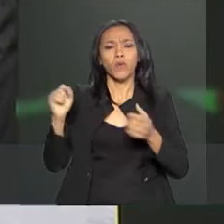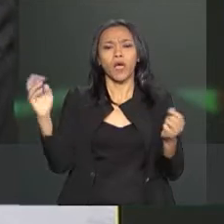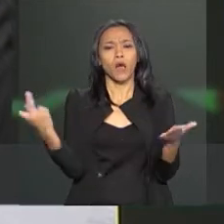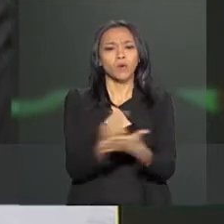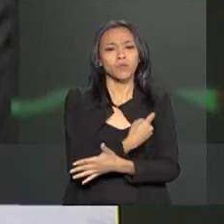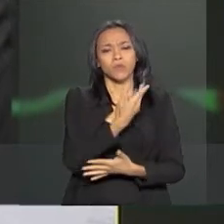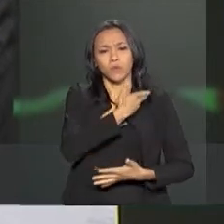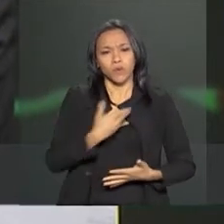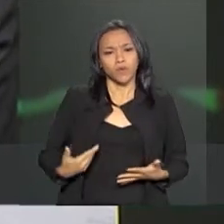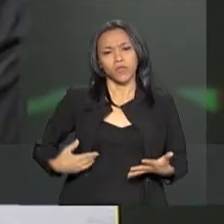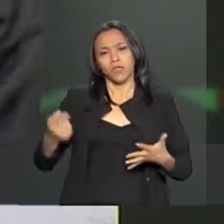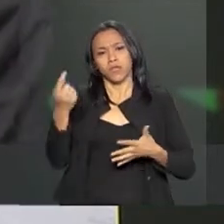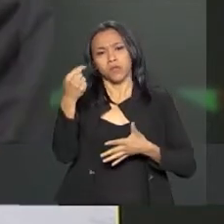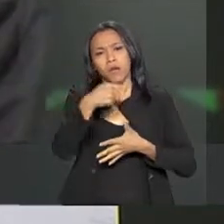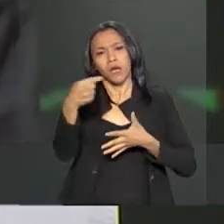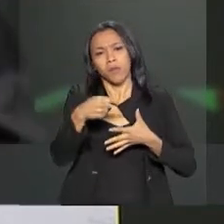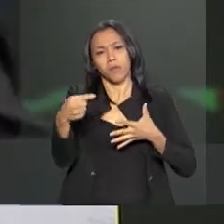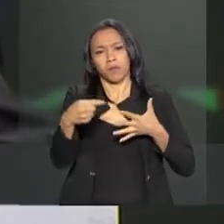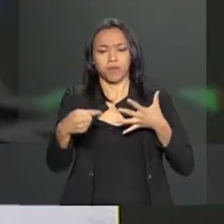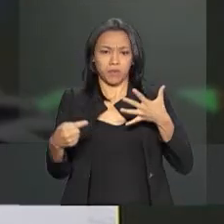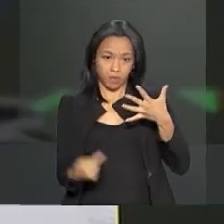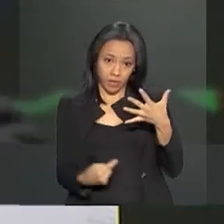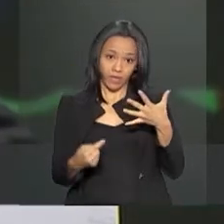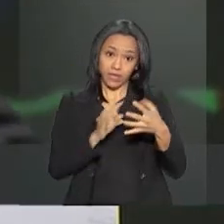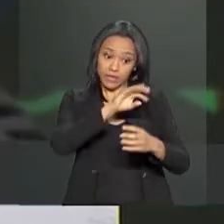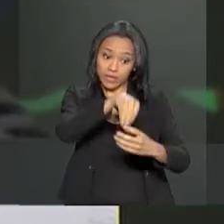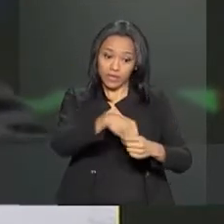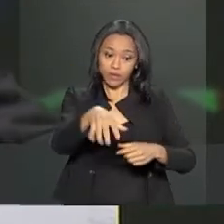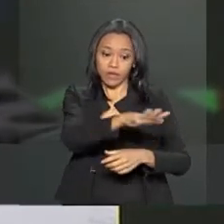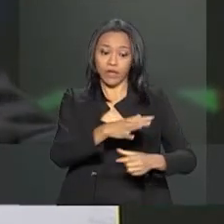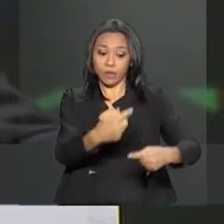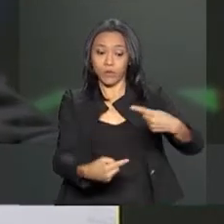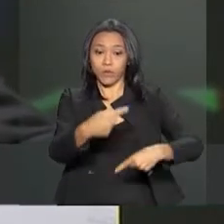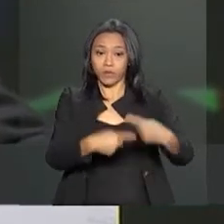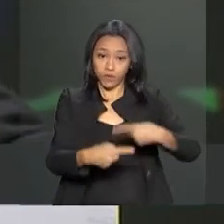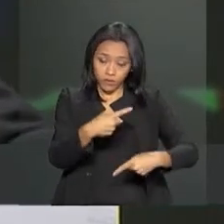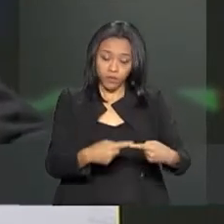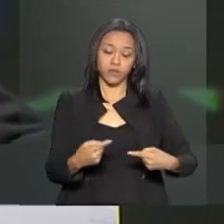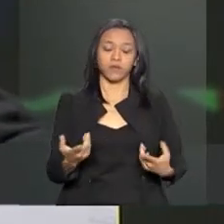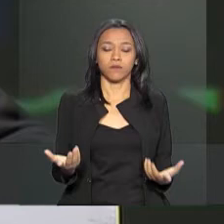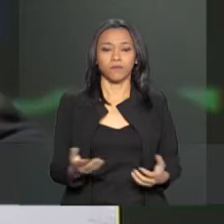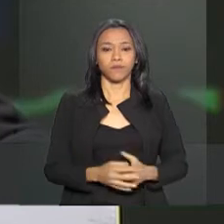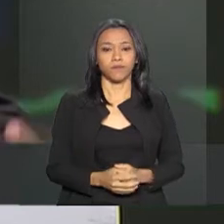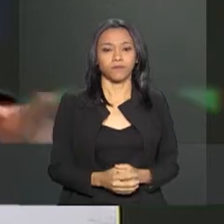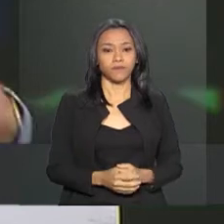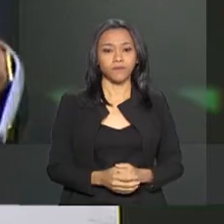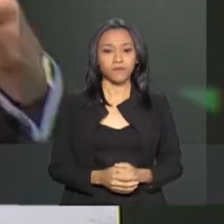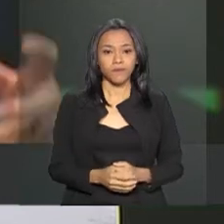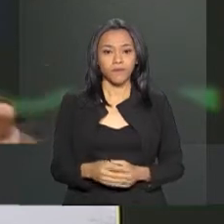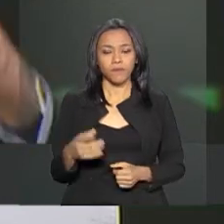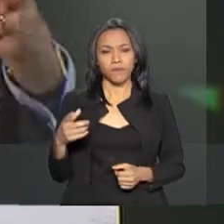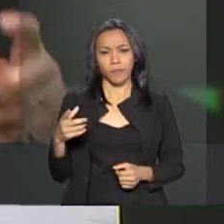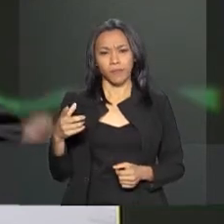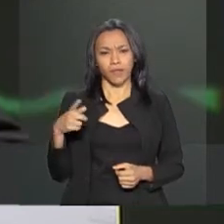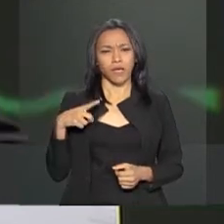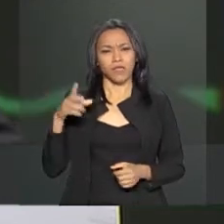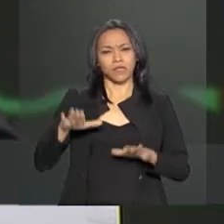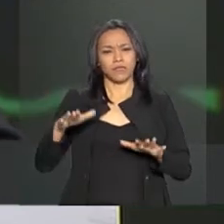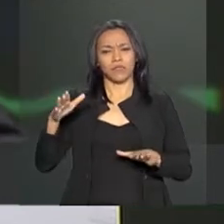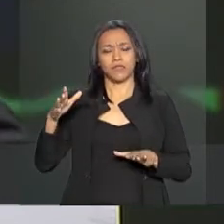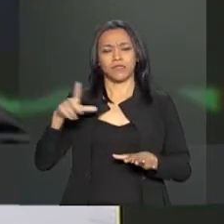realizações de um governo no plano político, há, digamos assim, arrubos